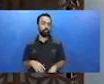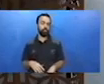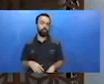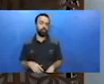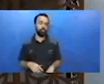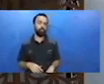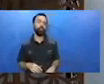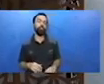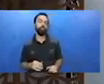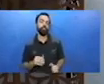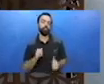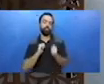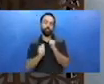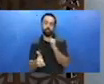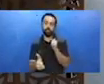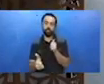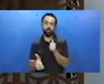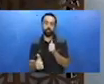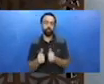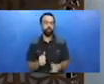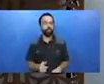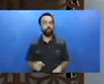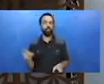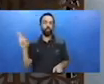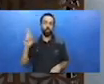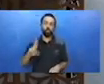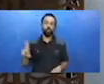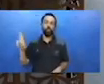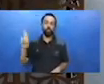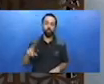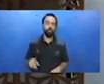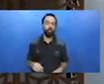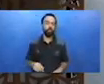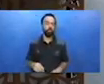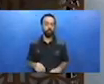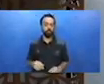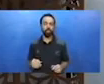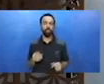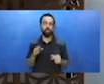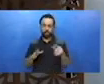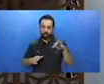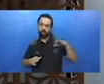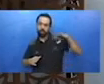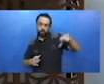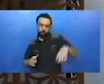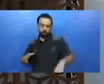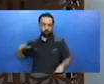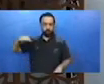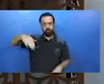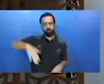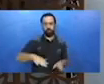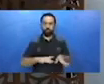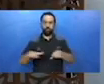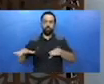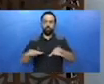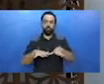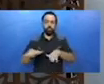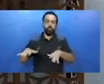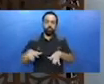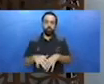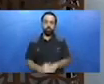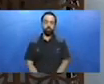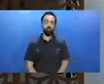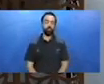como esporte, também utiliza-se a ferramenta de nadar, né, o ato de nadar. Então, quando você realiza o